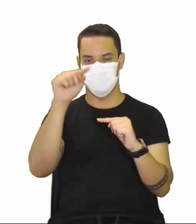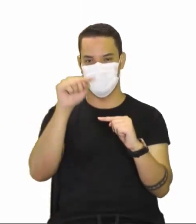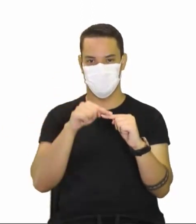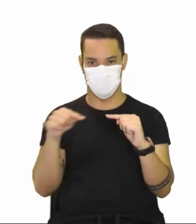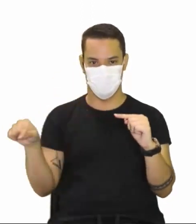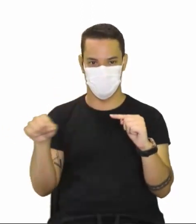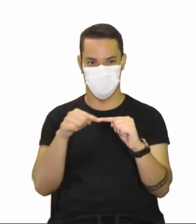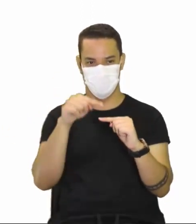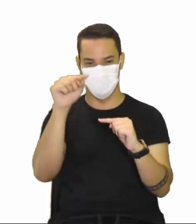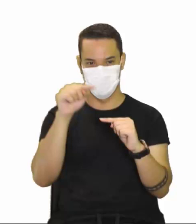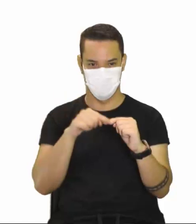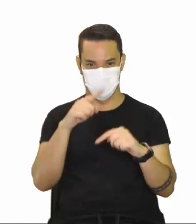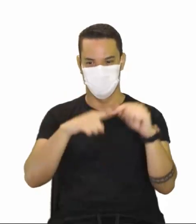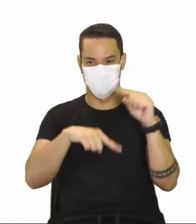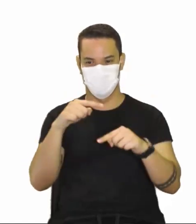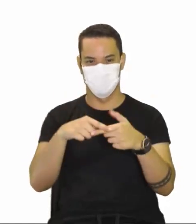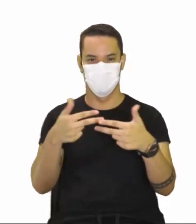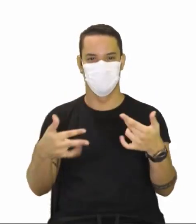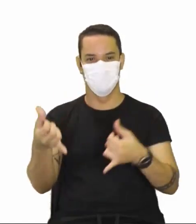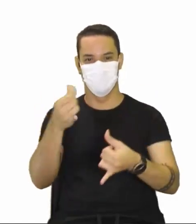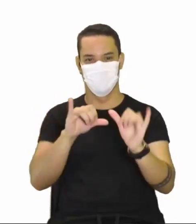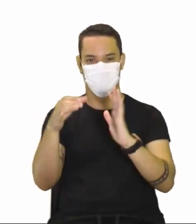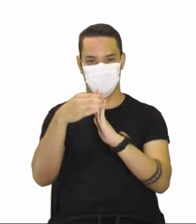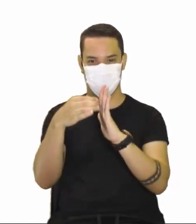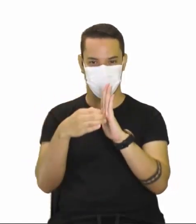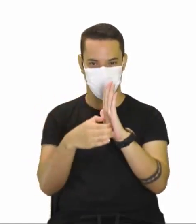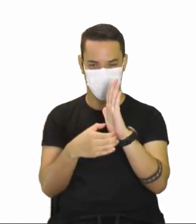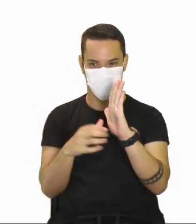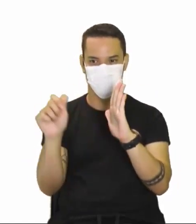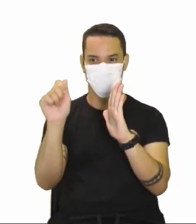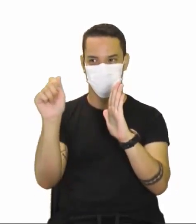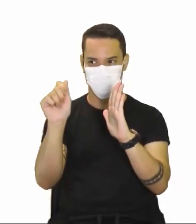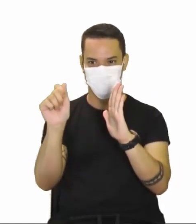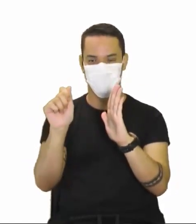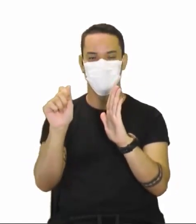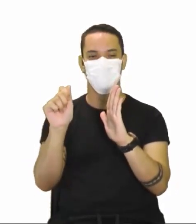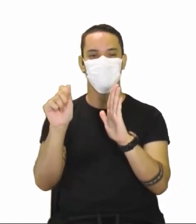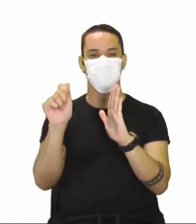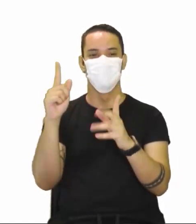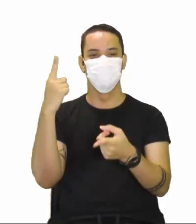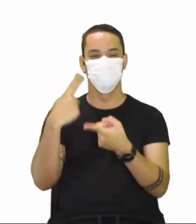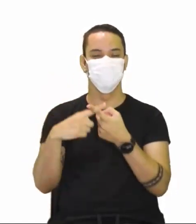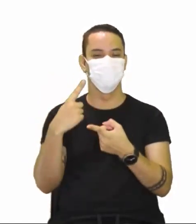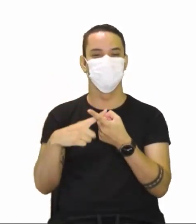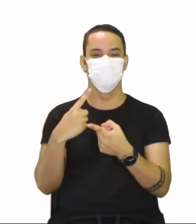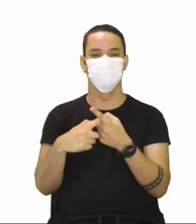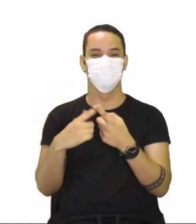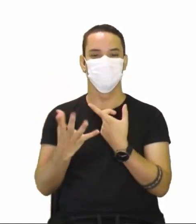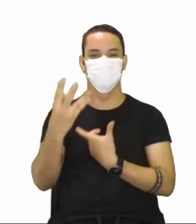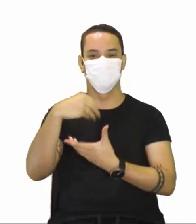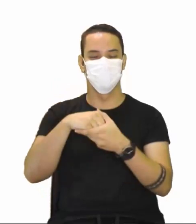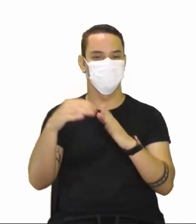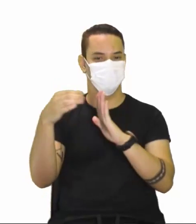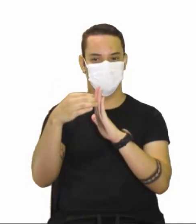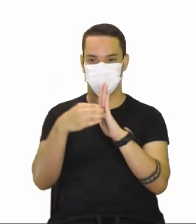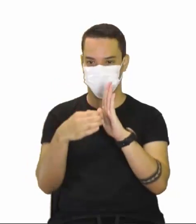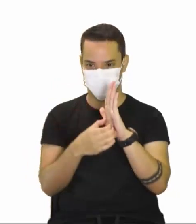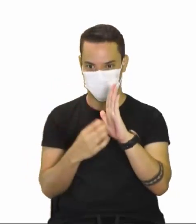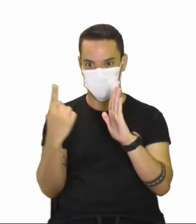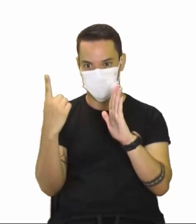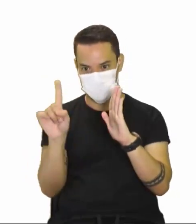elementos que nós chamamos do grupo A. São os elementos que estão na família, o grupo